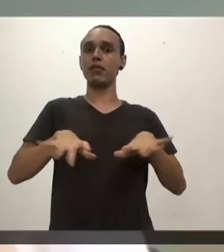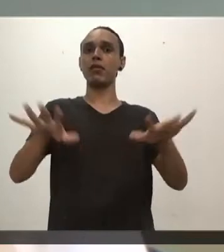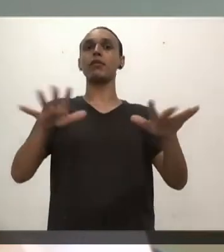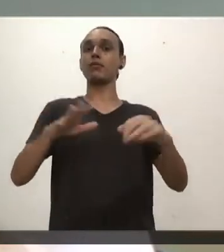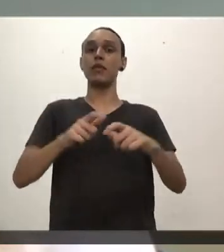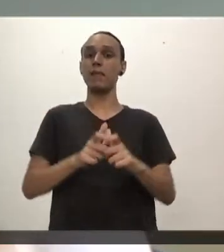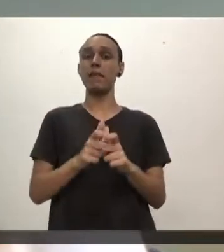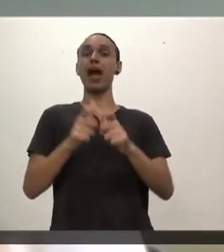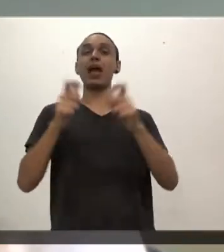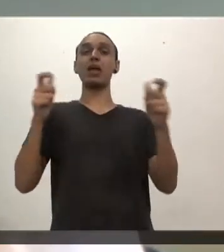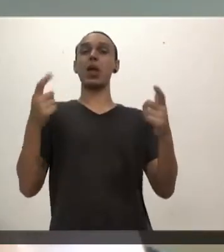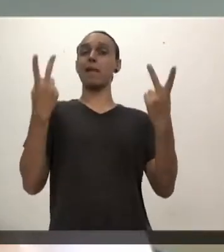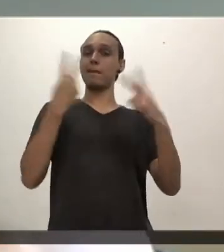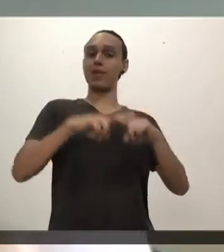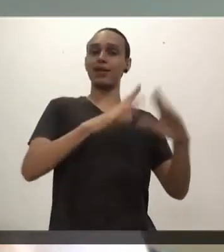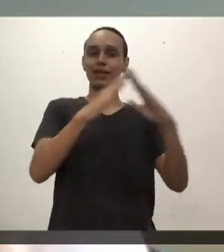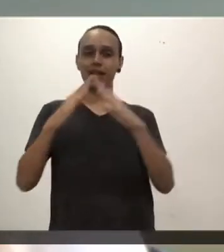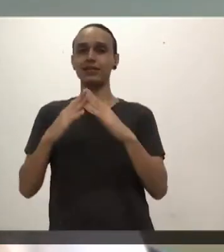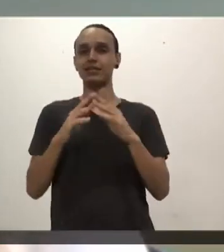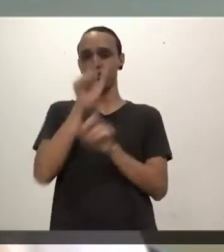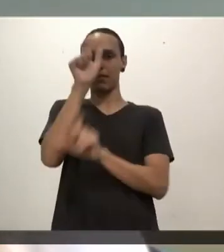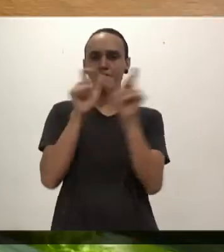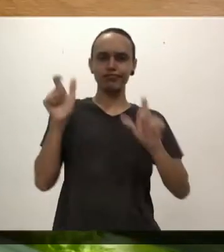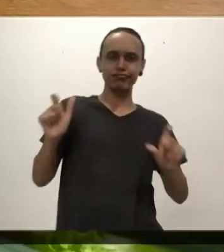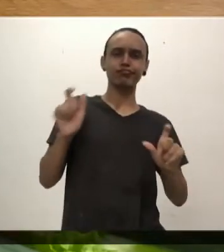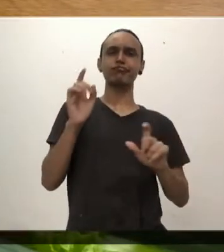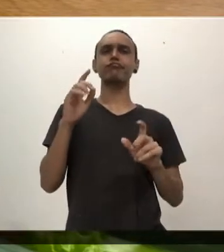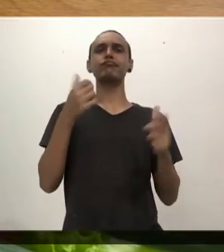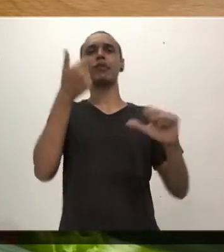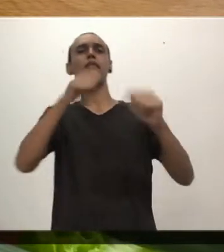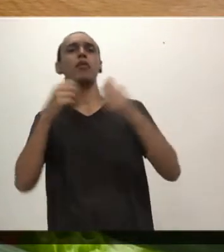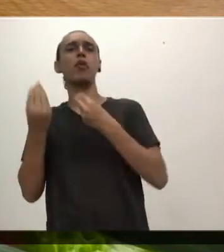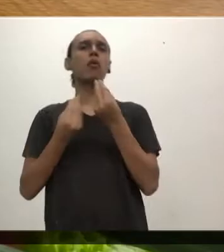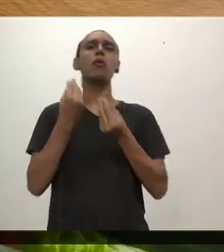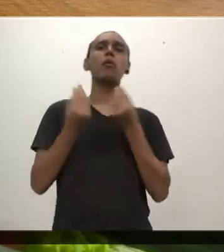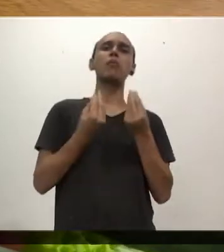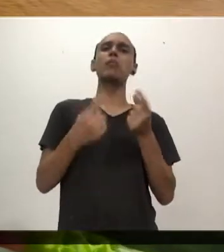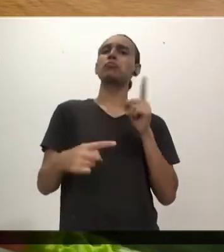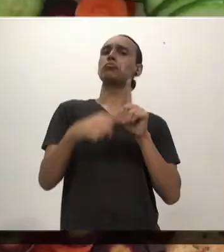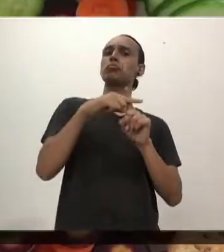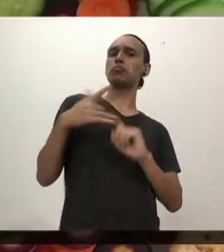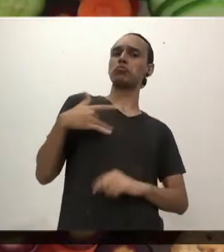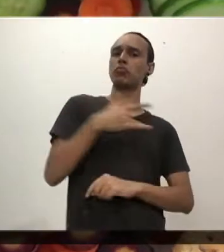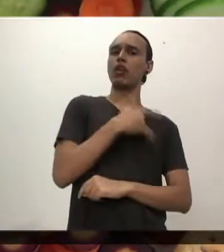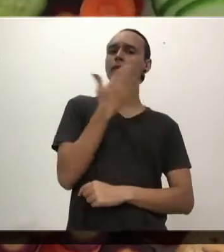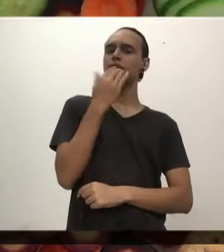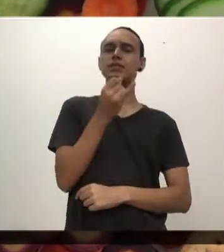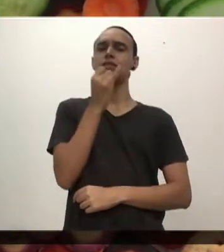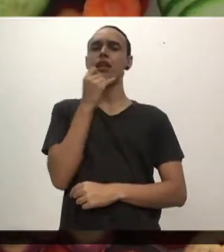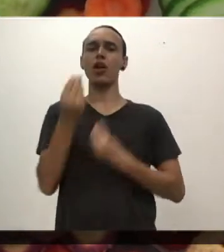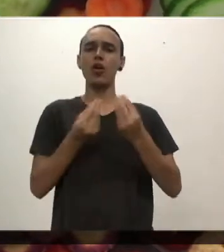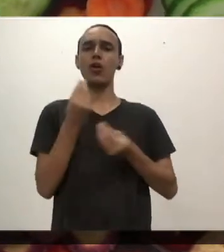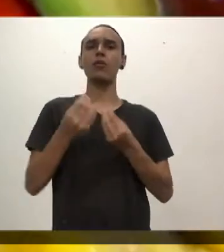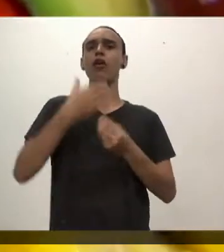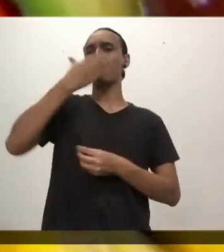auge onde as pessoas estavam nessa situação de confinamento. A gente avaliou marcadores de alimentação saudável, que a gente avaliou